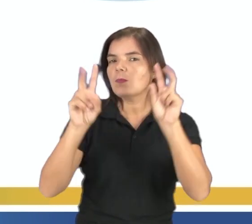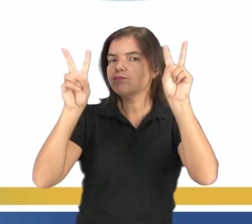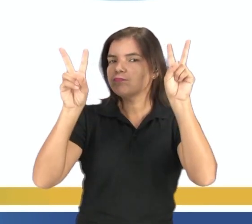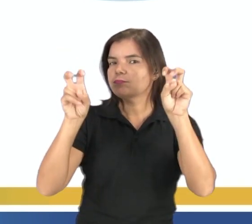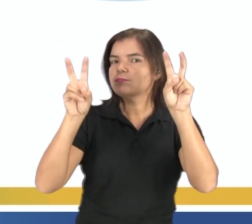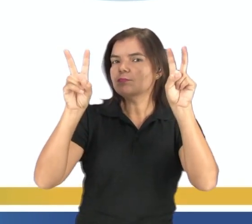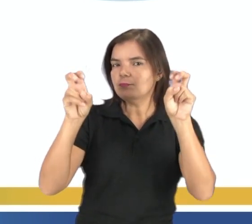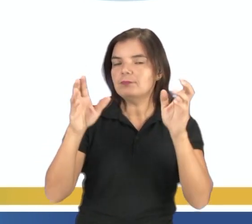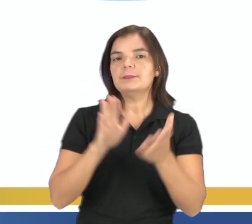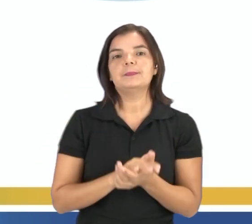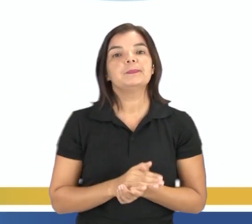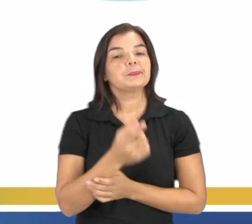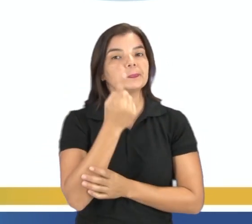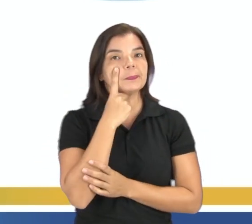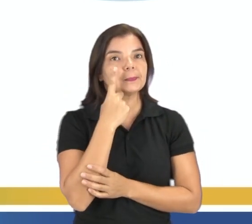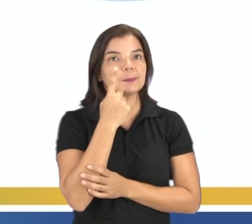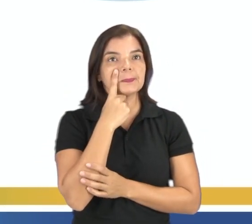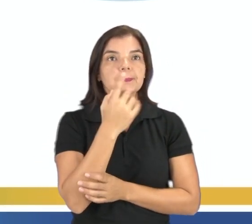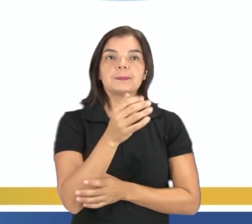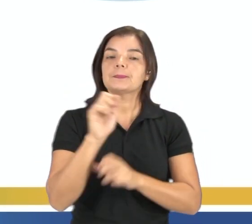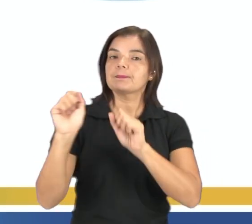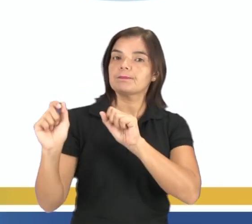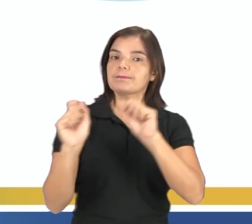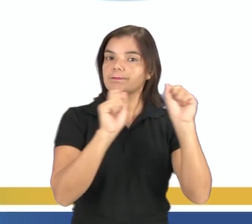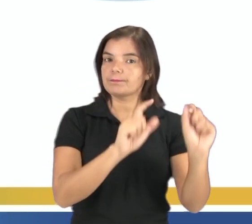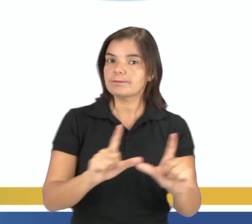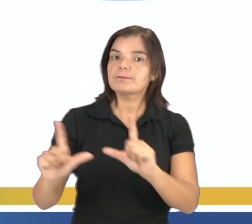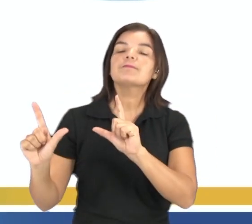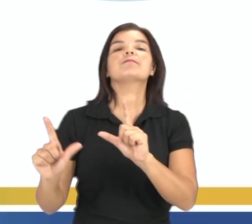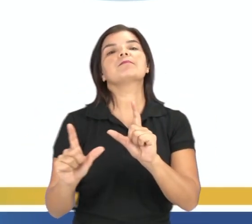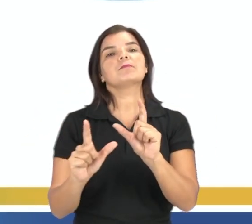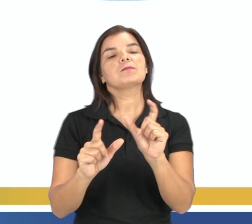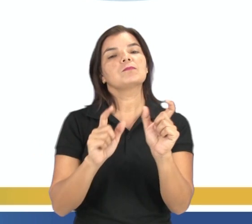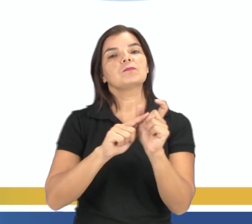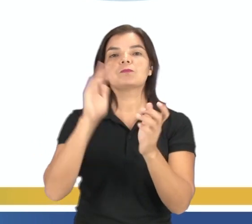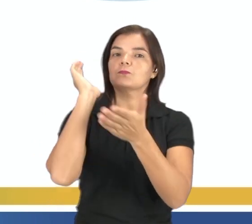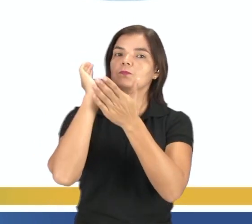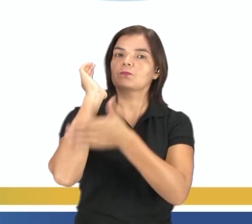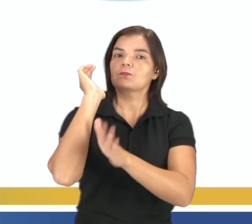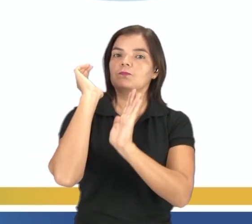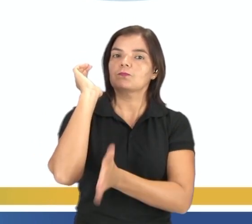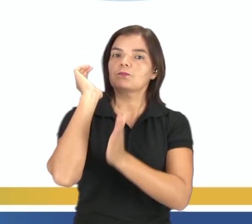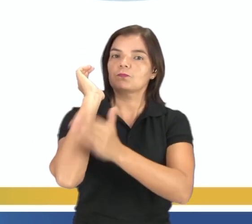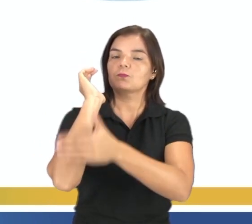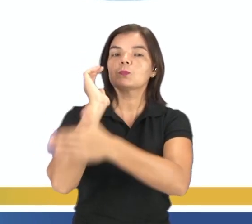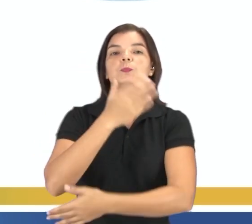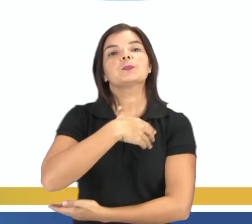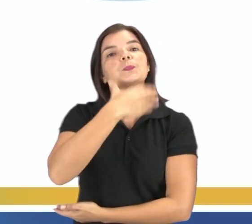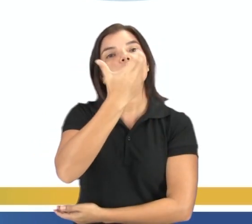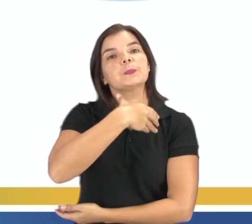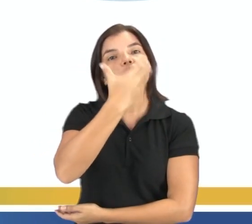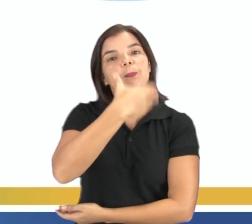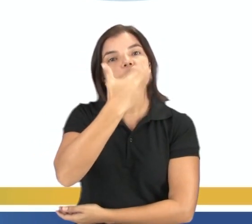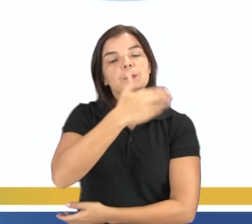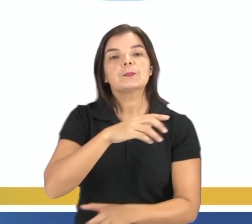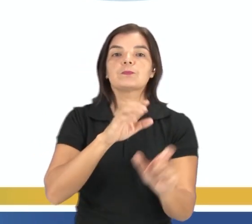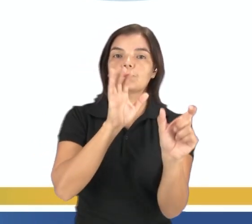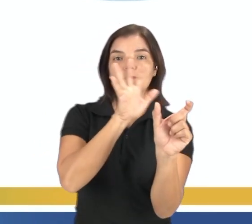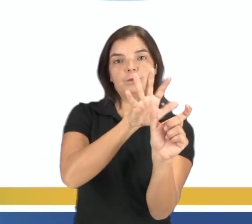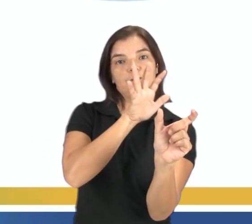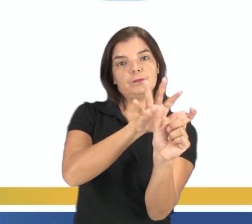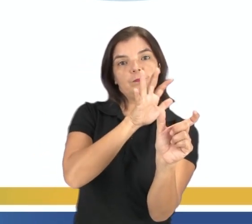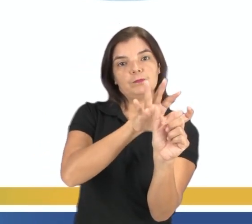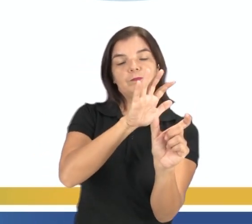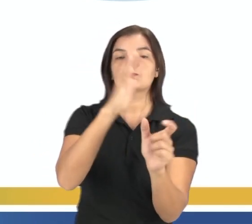um termo. E aí, observe aí nesse slide que nós temos o termo abacaxi como fruta, eu tenho